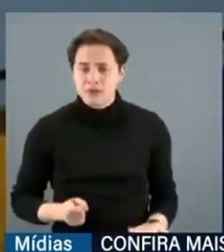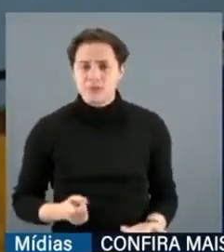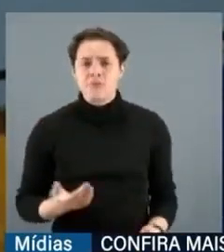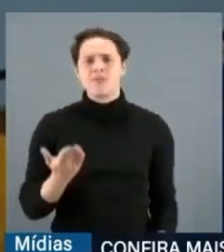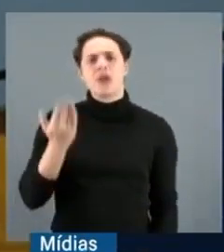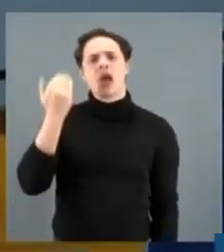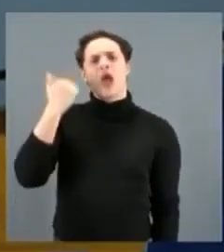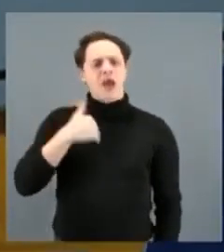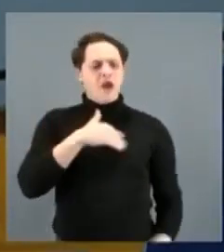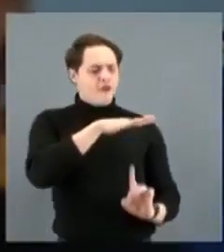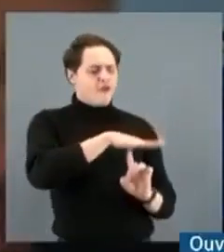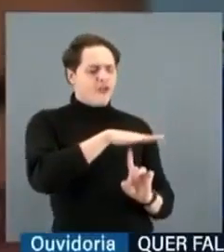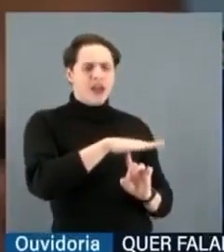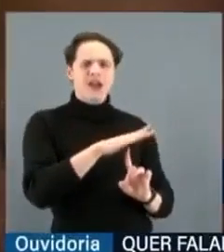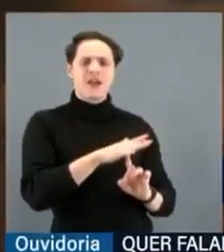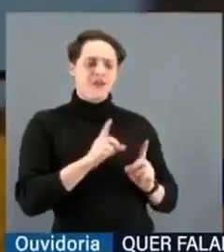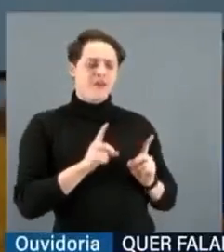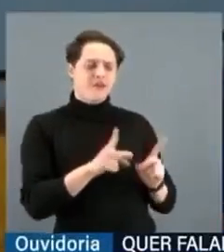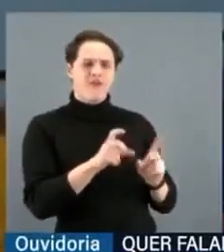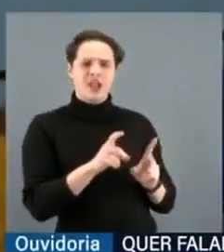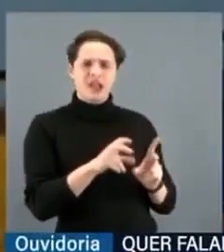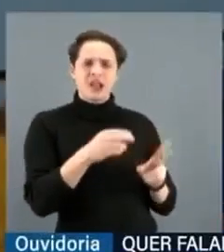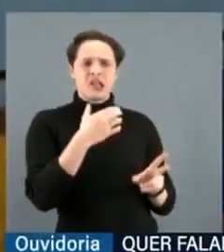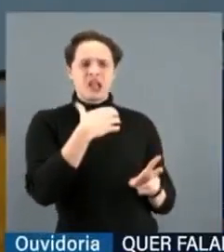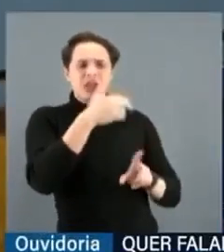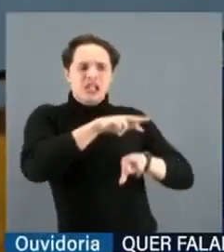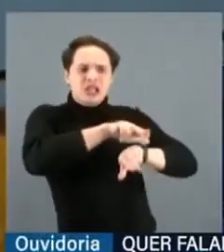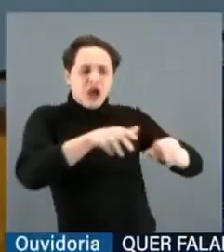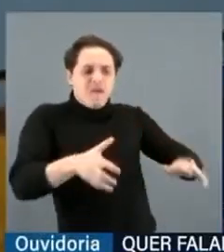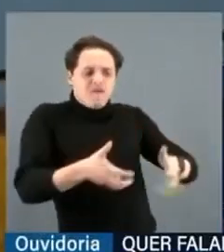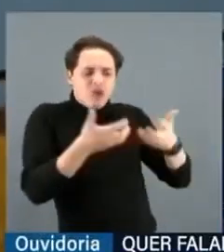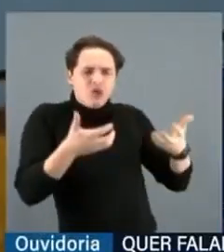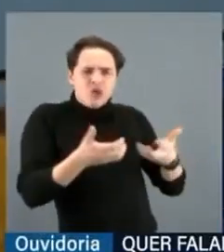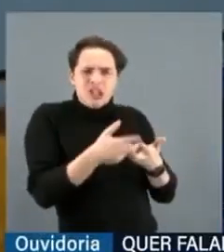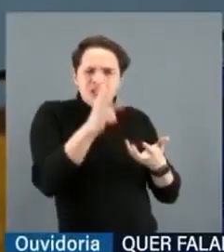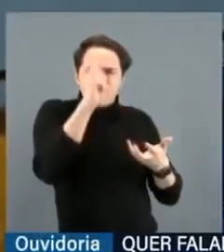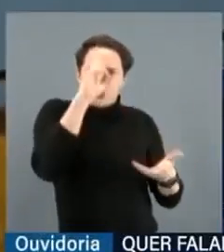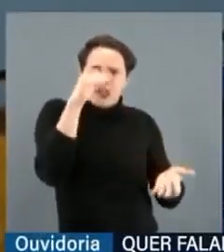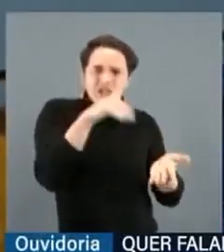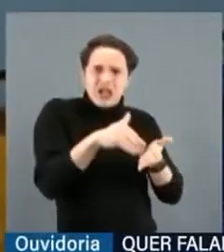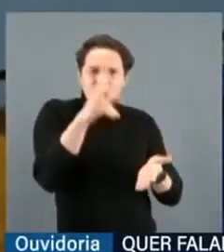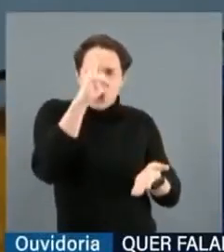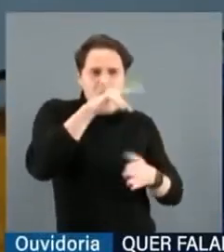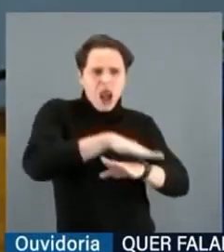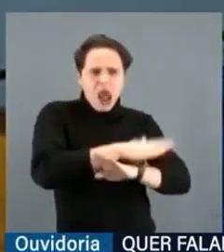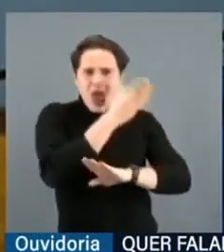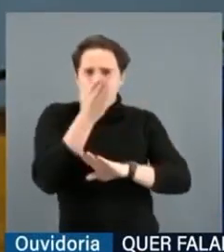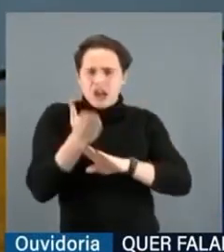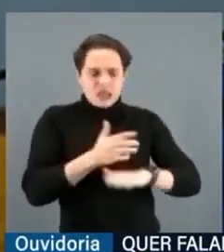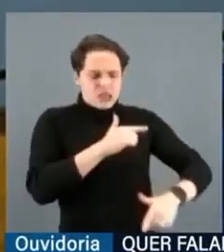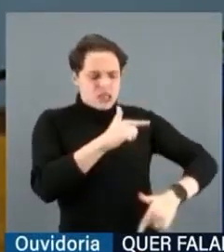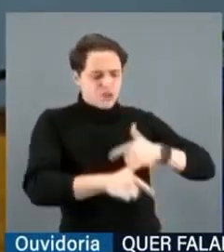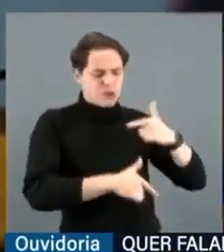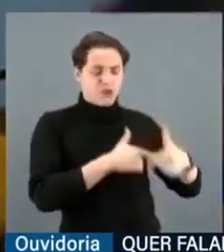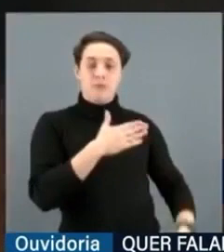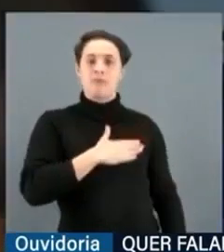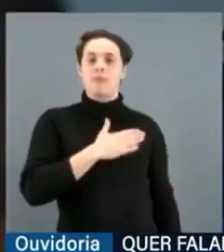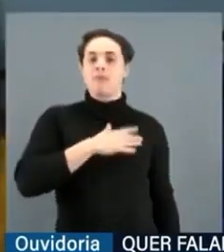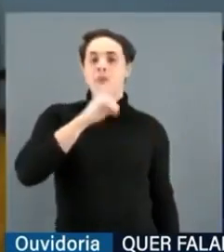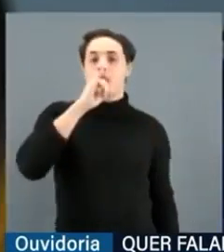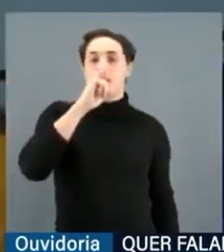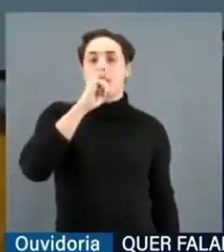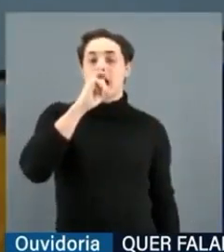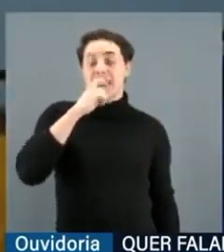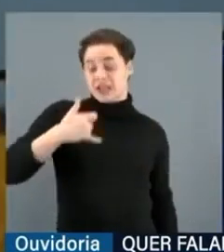verdureiro, trabalhando lá no varejão, de 7 até quase 10 horas da noite, de segunda a segunda. Meu próprio pai, que 70 anos, vai para o Ceasa